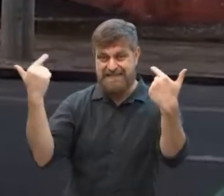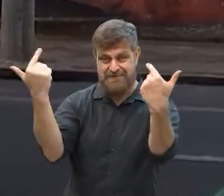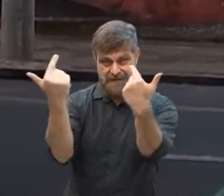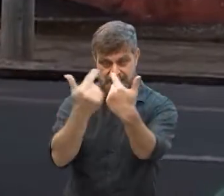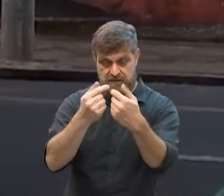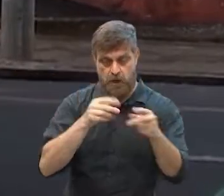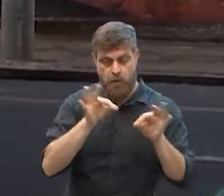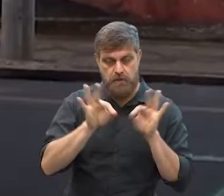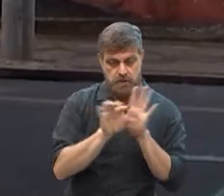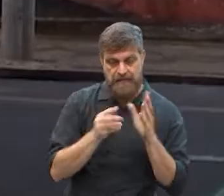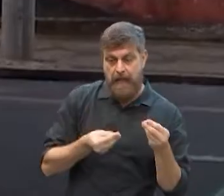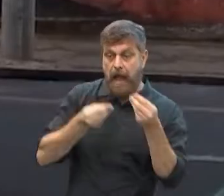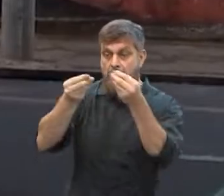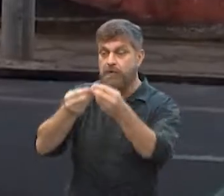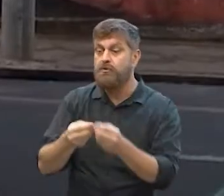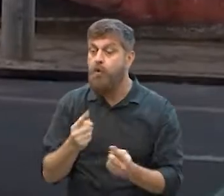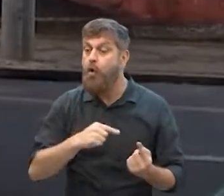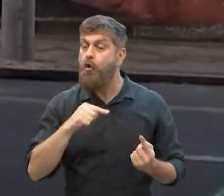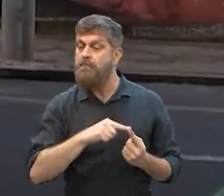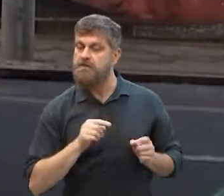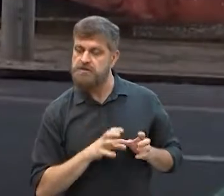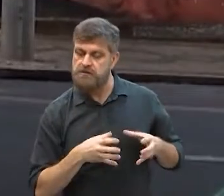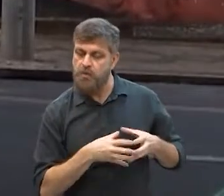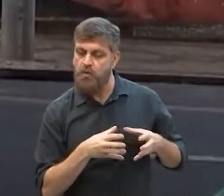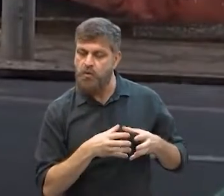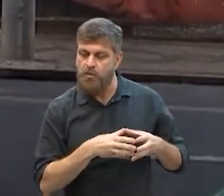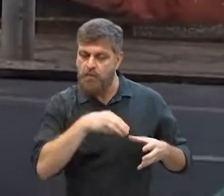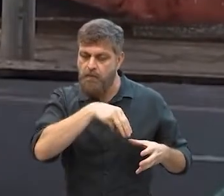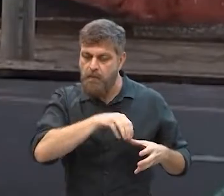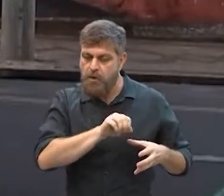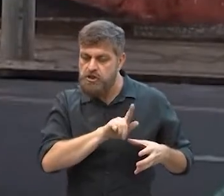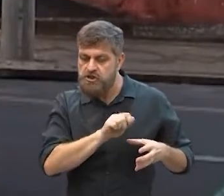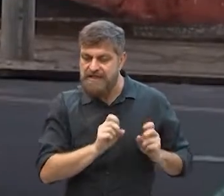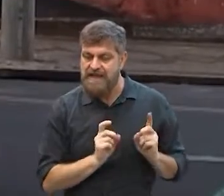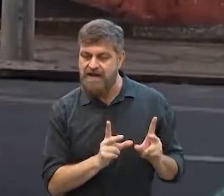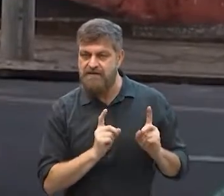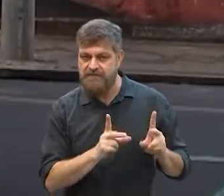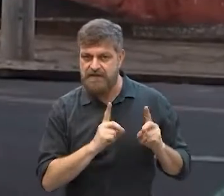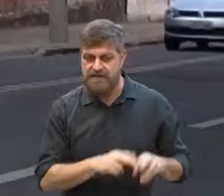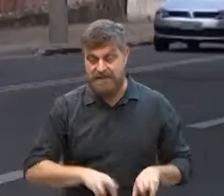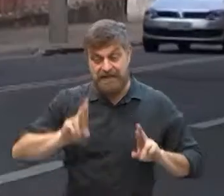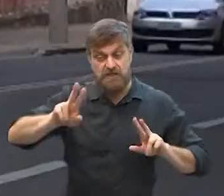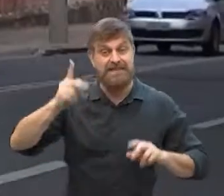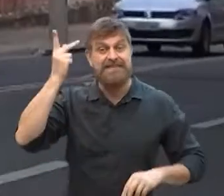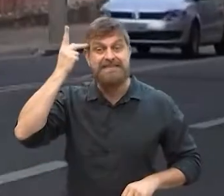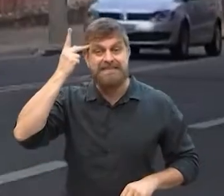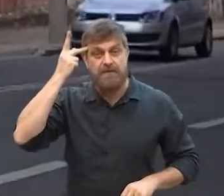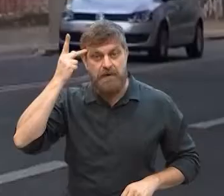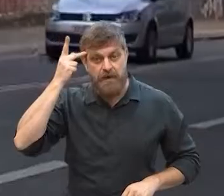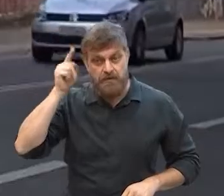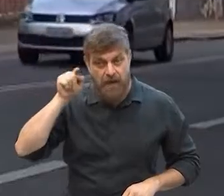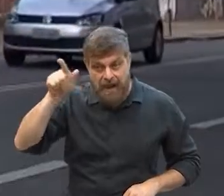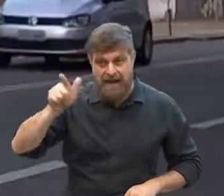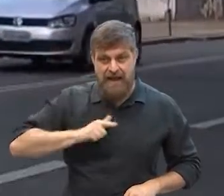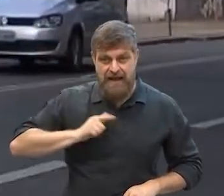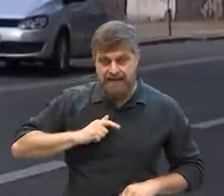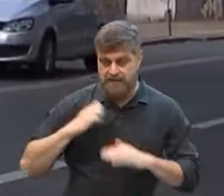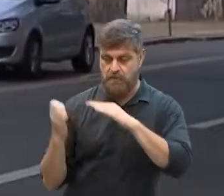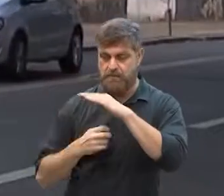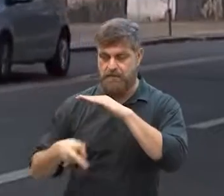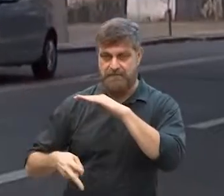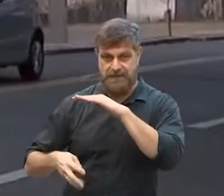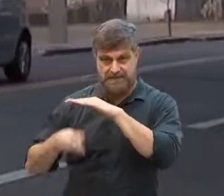o espaço, né? E não é vender como foi feito com o Pacaembu, por exemplo, foi uma concessão para a iniciativa